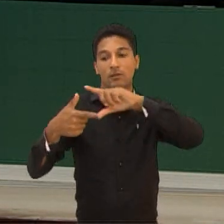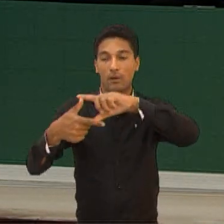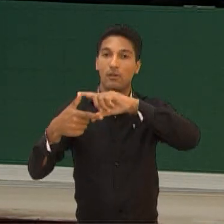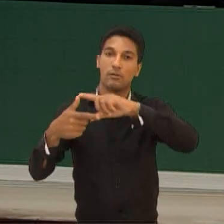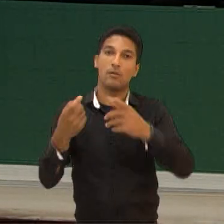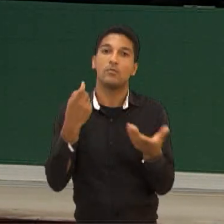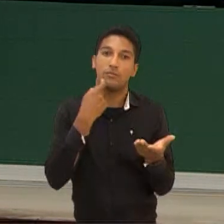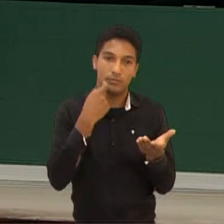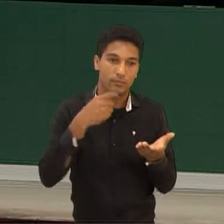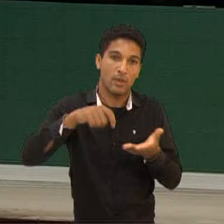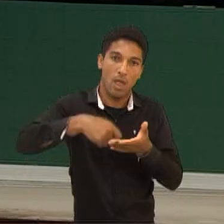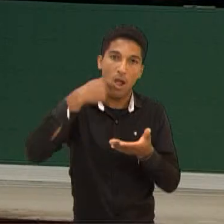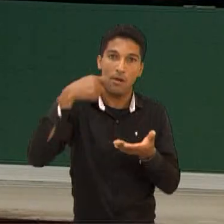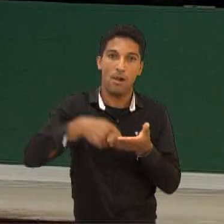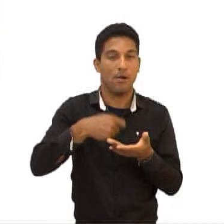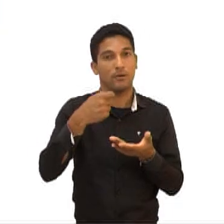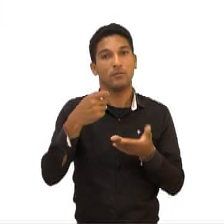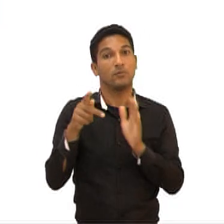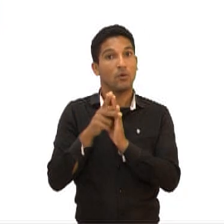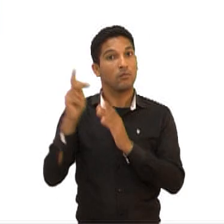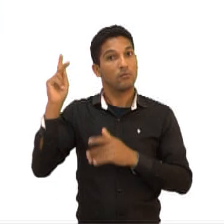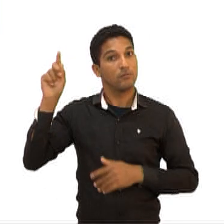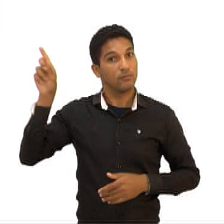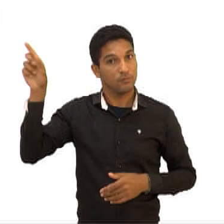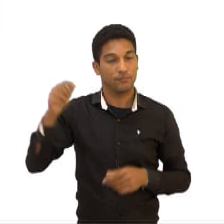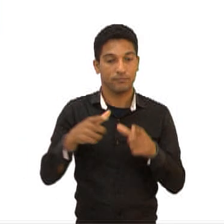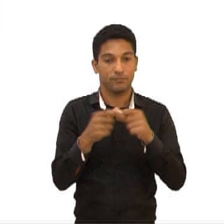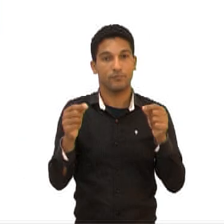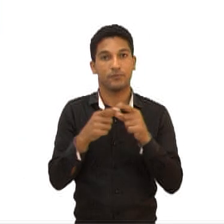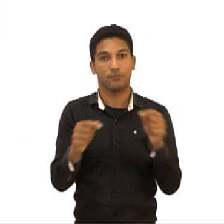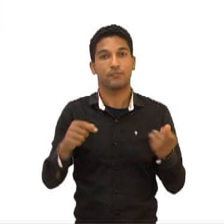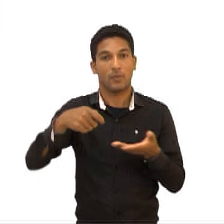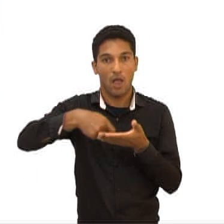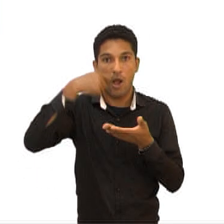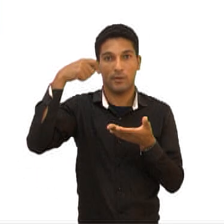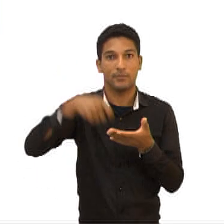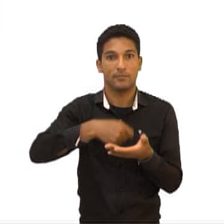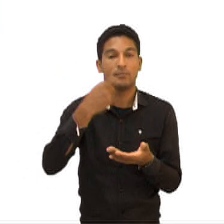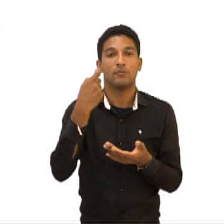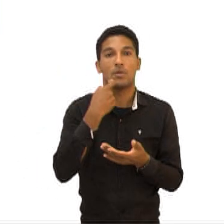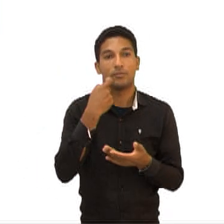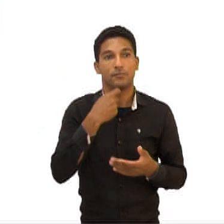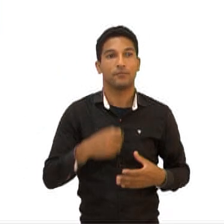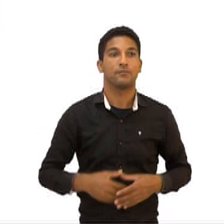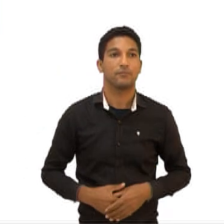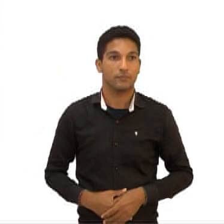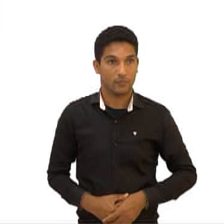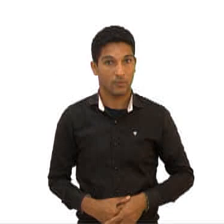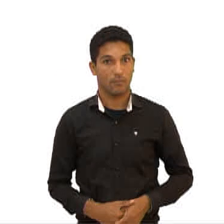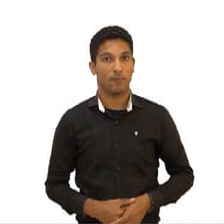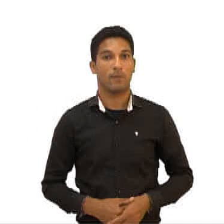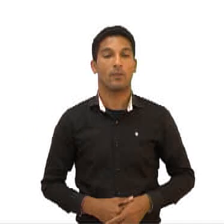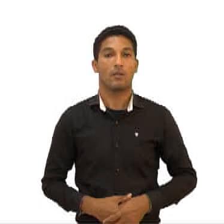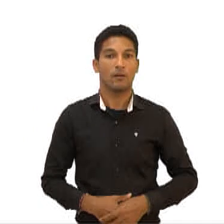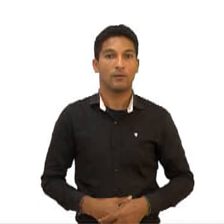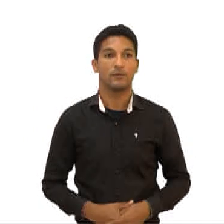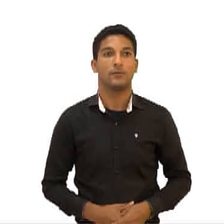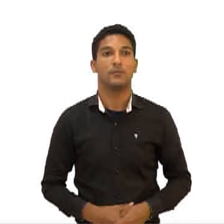ou takifugo, que é um peixe típico japonês. Tá? Aí vai fazer parte da pecuária, porque eles é que estão criando.